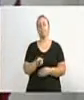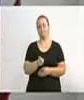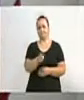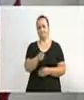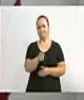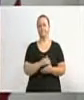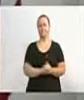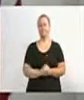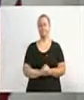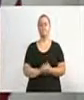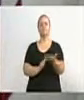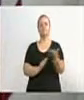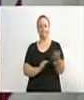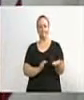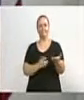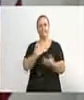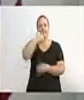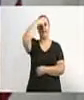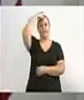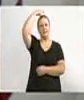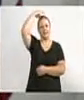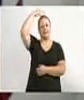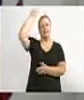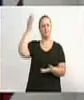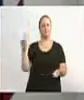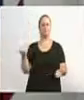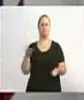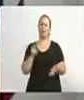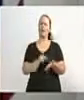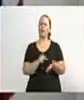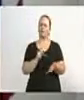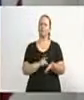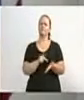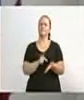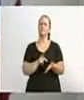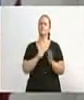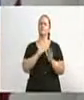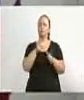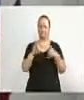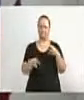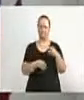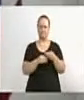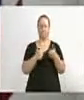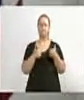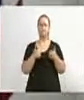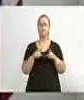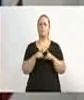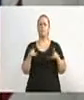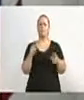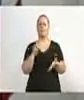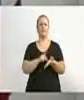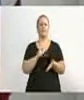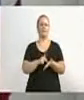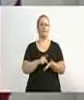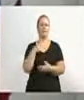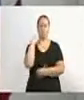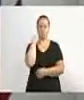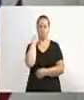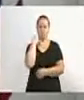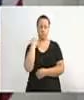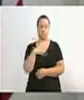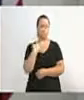vereador Adriano, Vossa Excelência colocou muito bem. O que me deixa irritado em todo esse processo é que